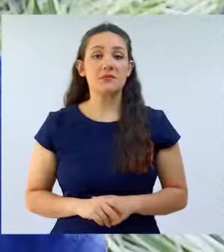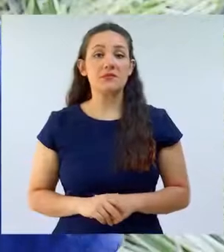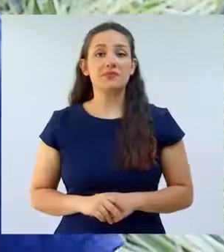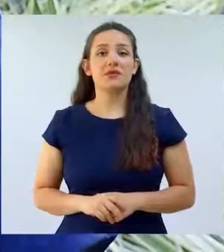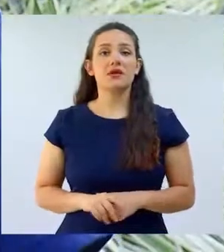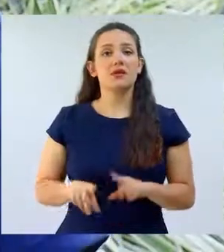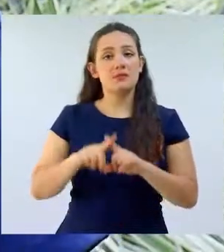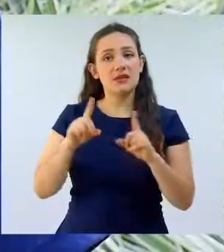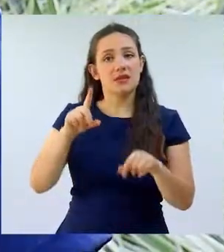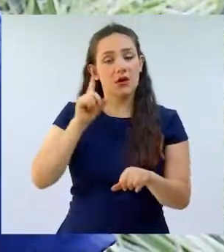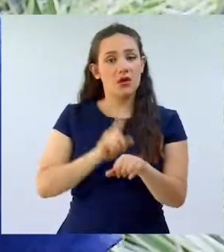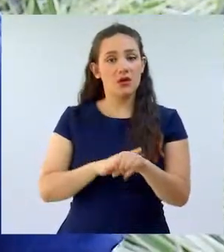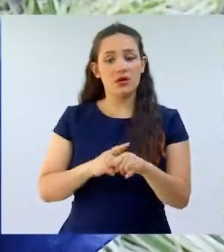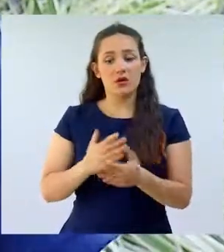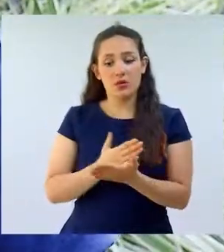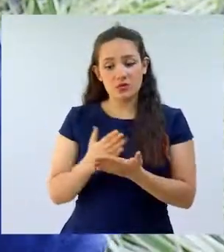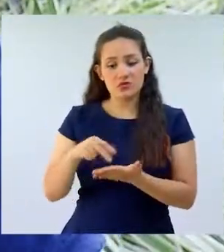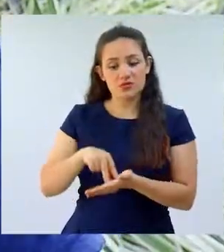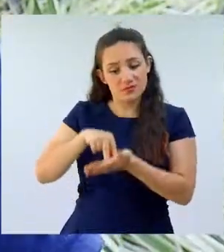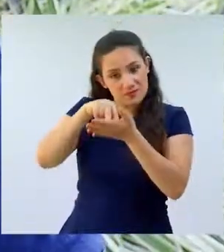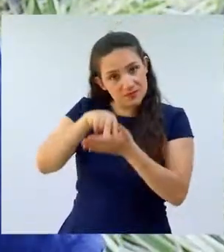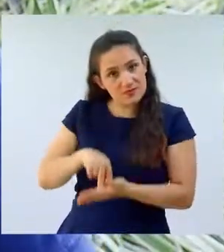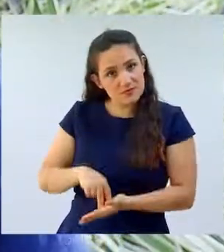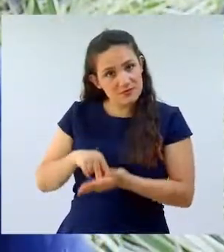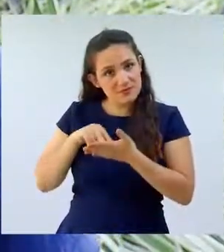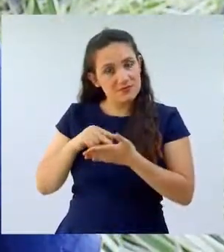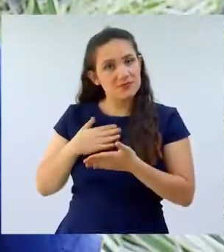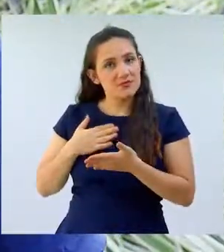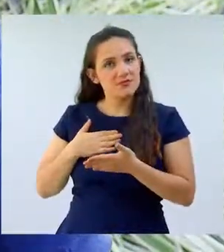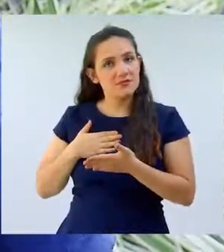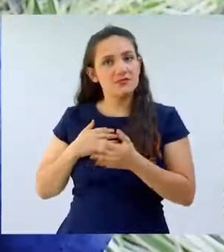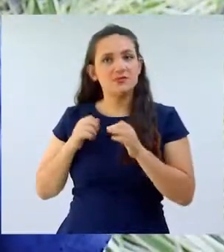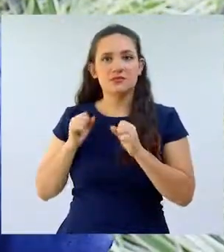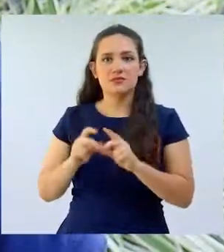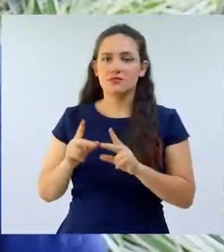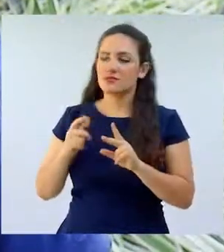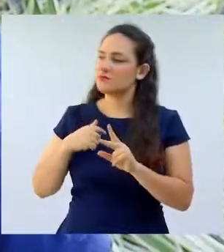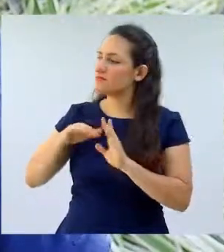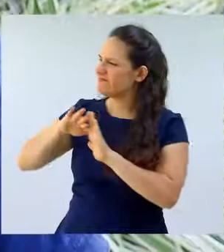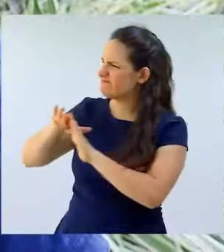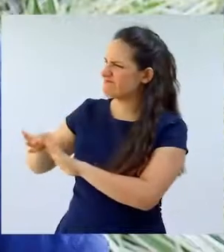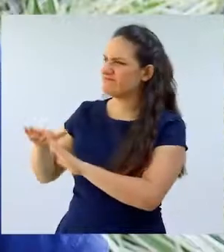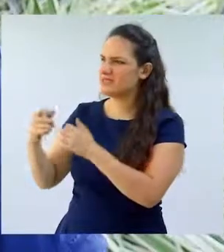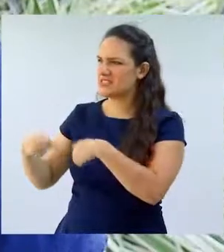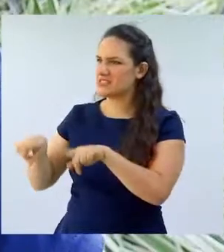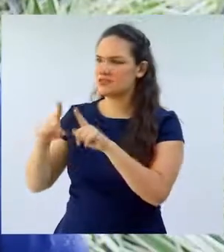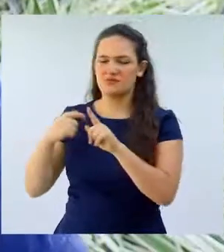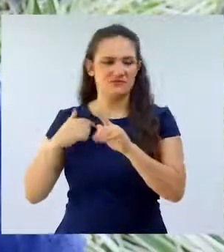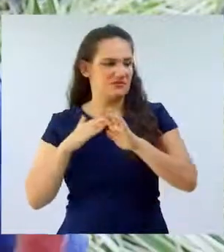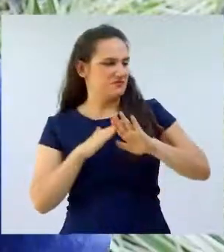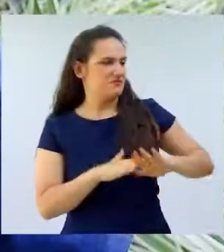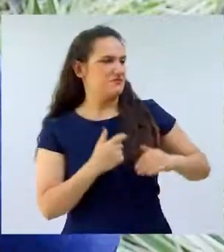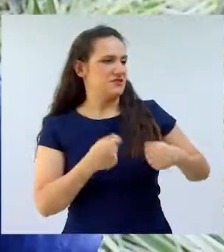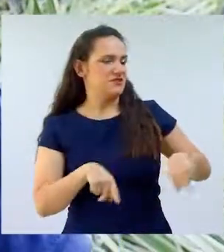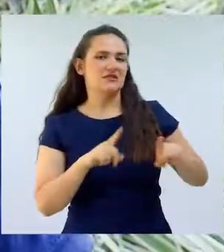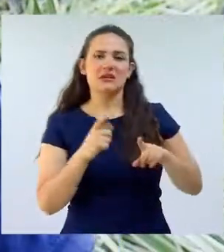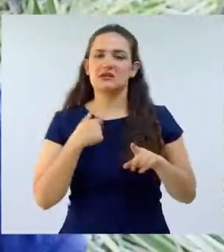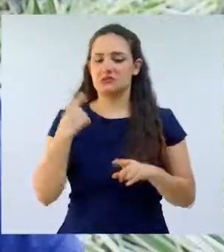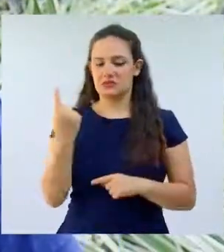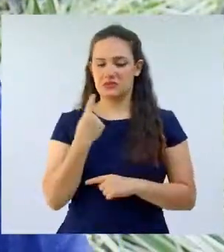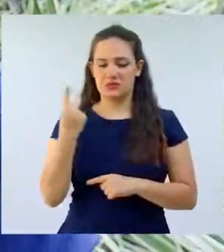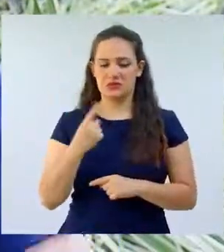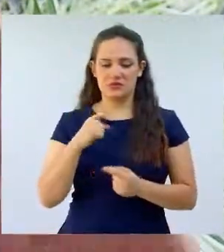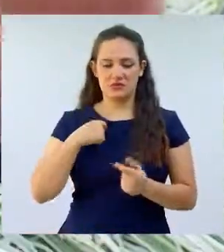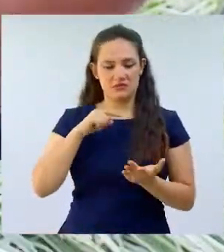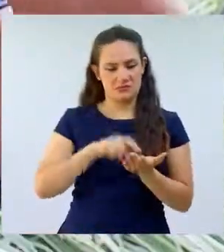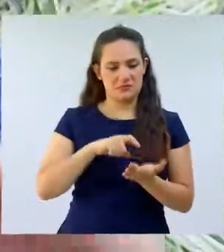vários lugares. Mas quando eu comecei a trabalhar com balancinho elétrico, eu praticamente fui isolando os ajudantes, porque agora eu trabalho praticamente sozinho, em cima do